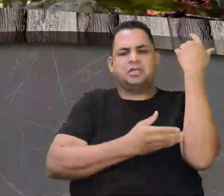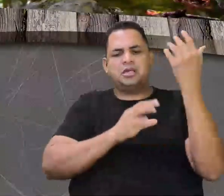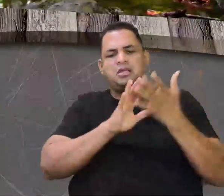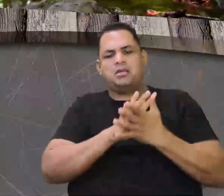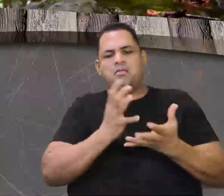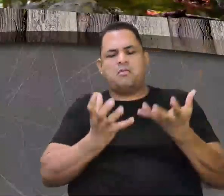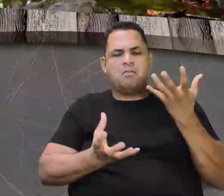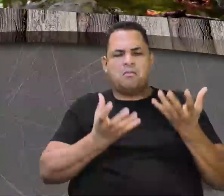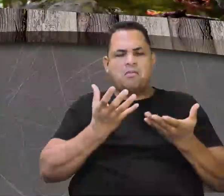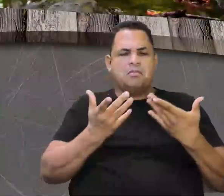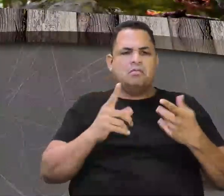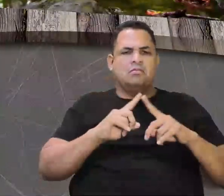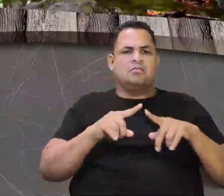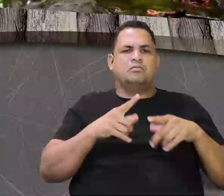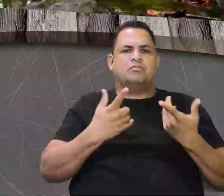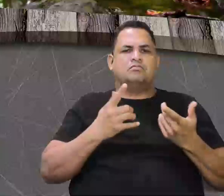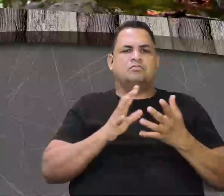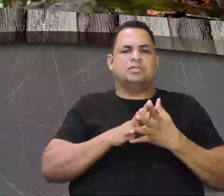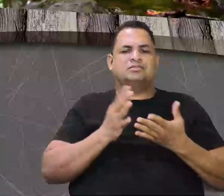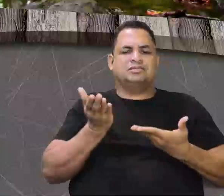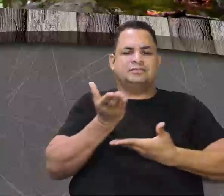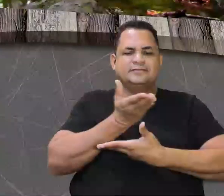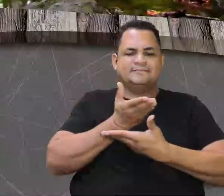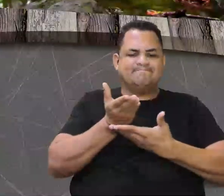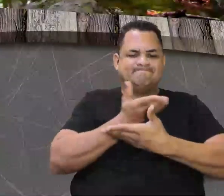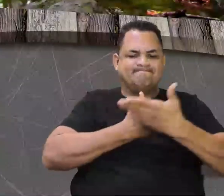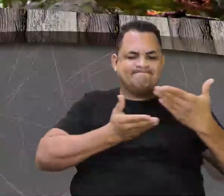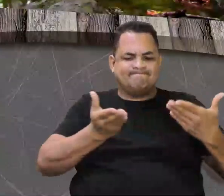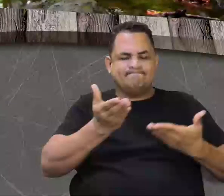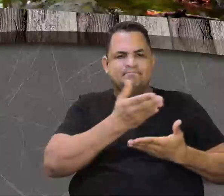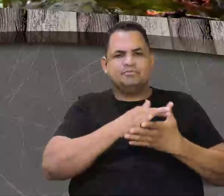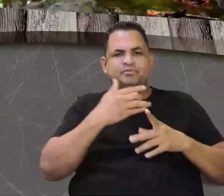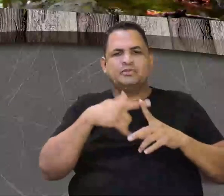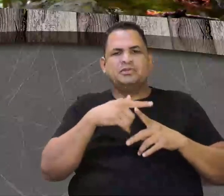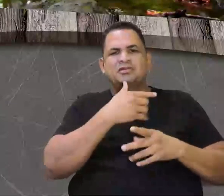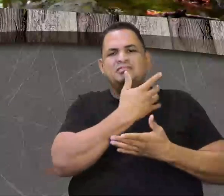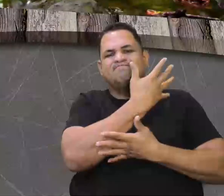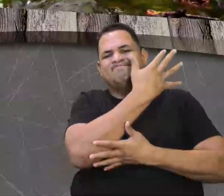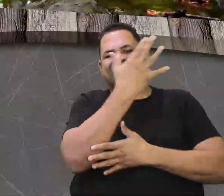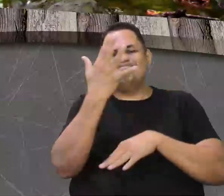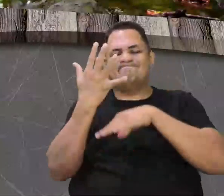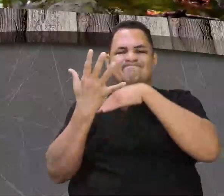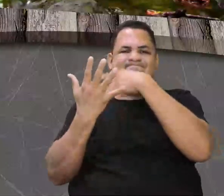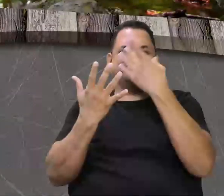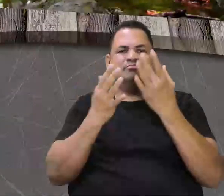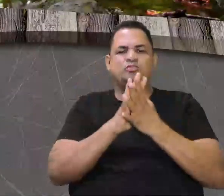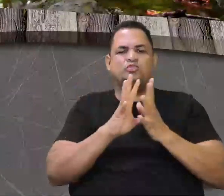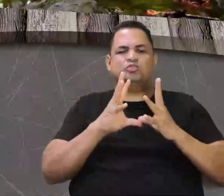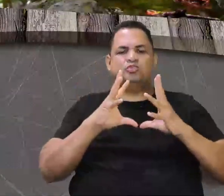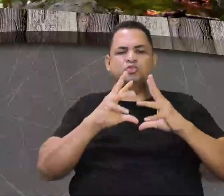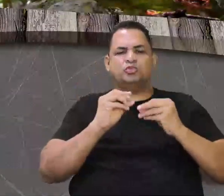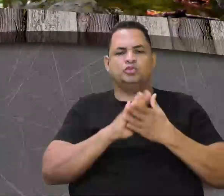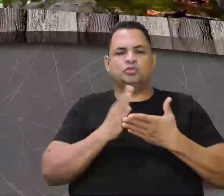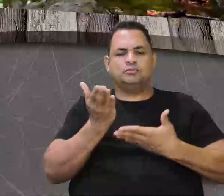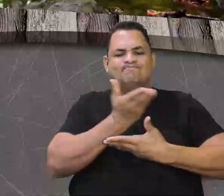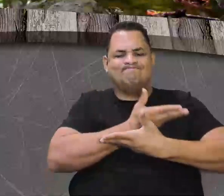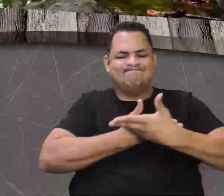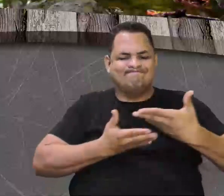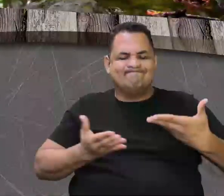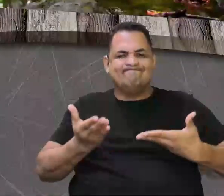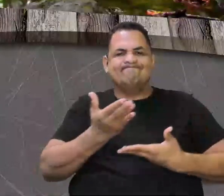queimada, ok, mas elas vão se interligando, porque na natureza é assim, tudo está